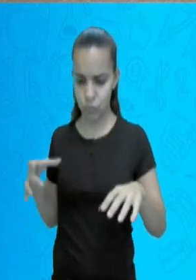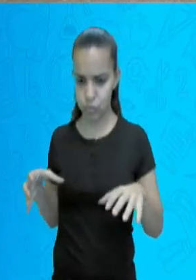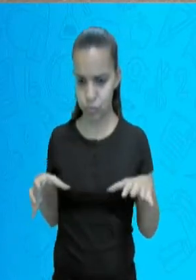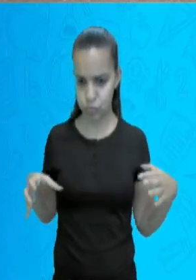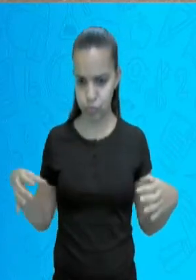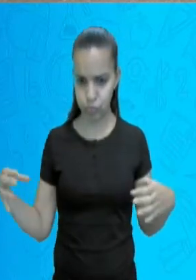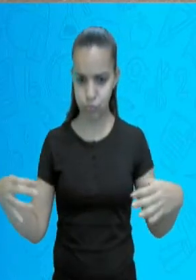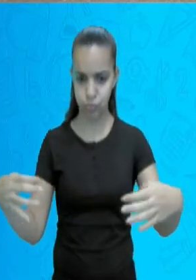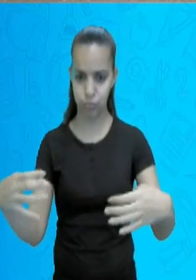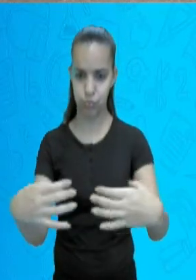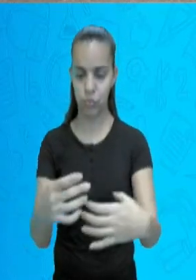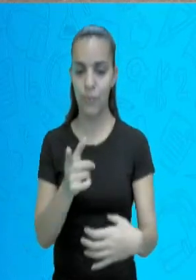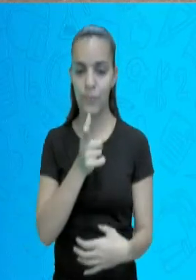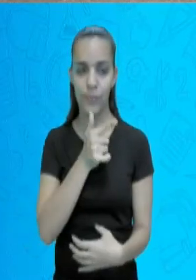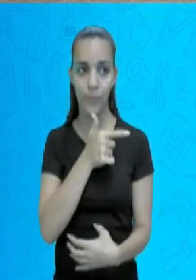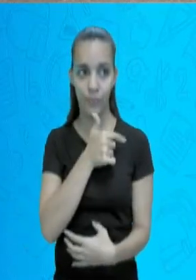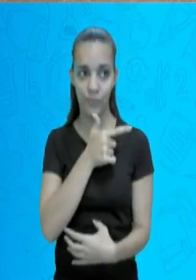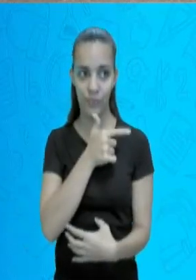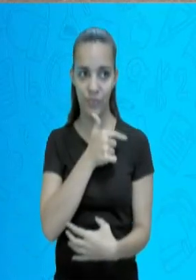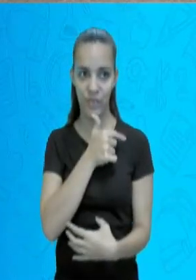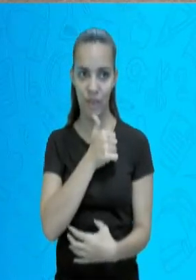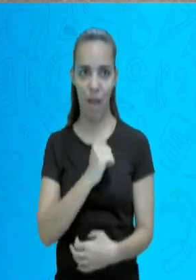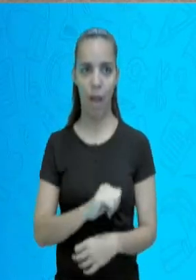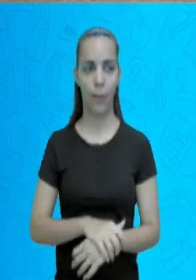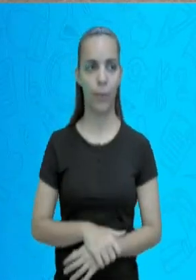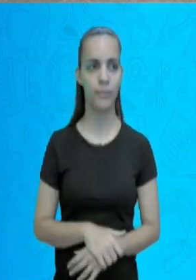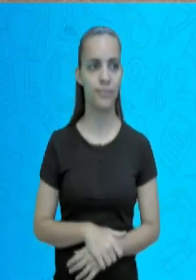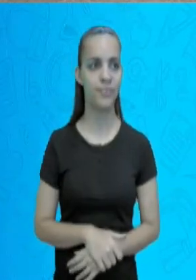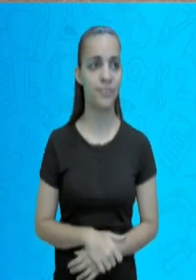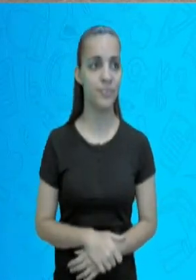ao continente por um dos lados.